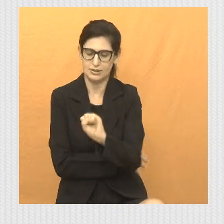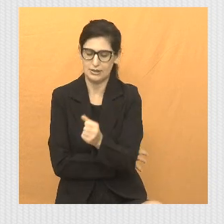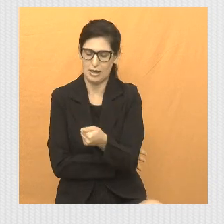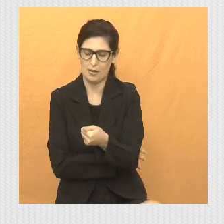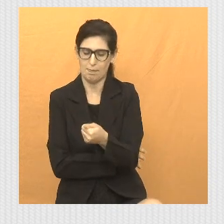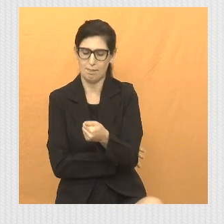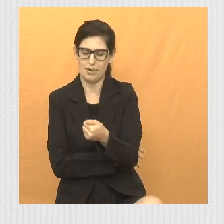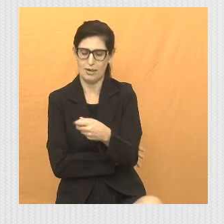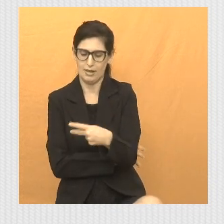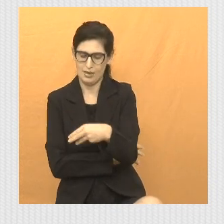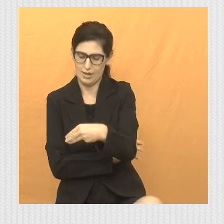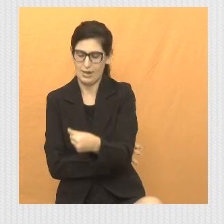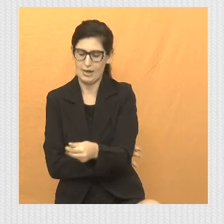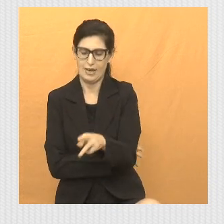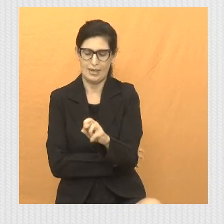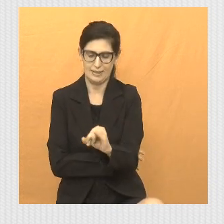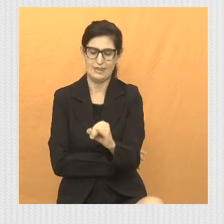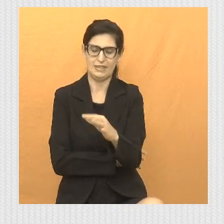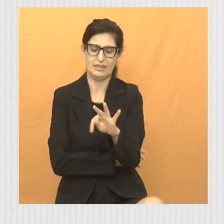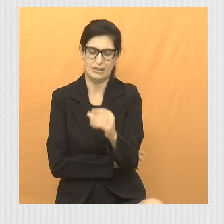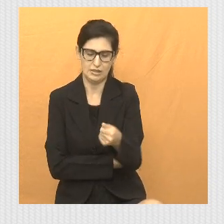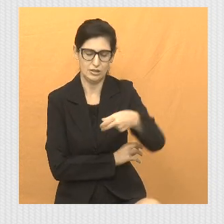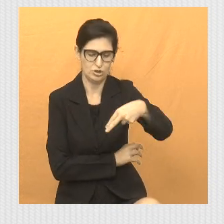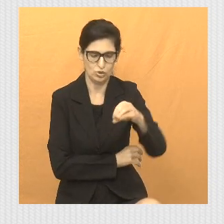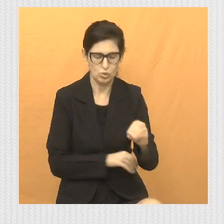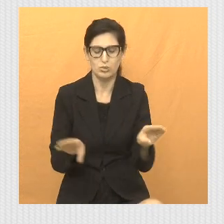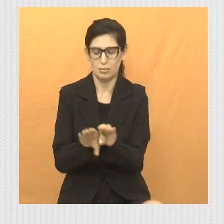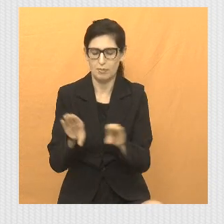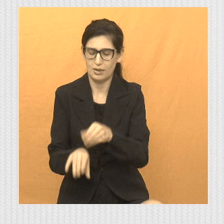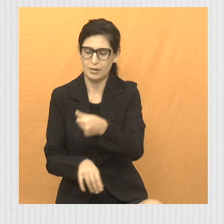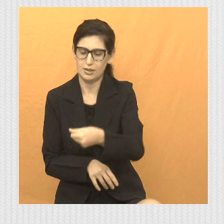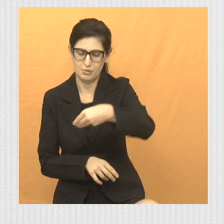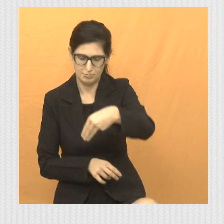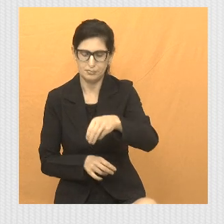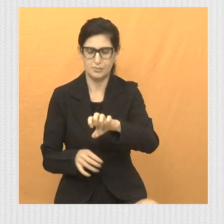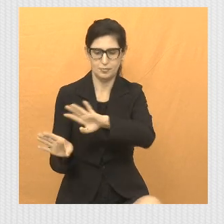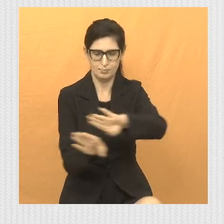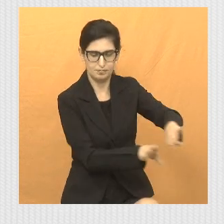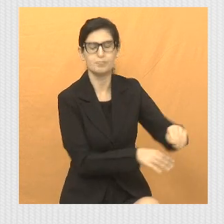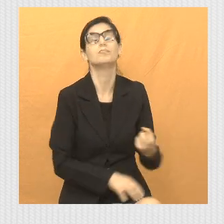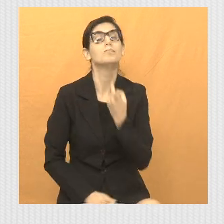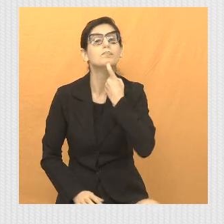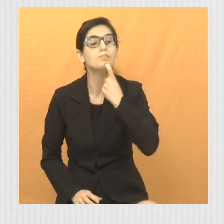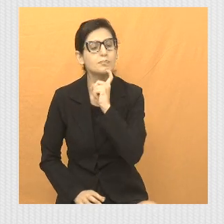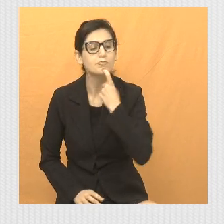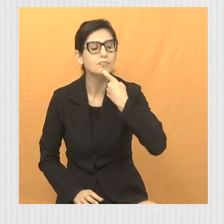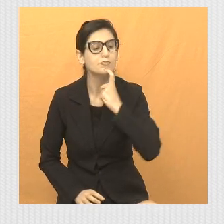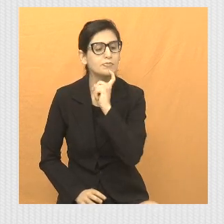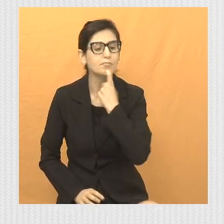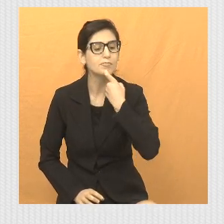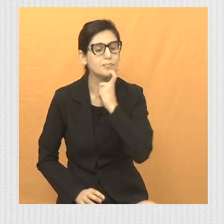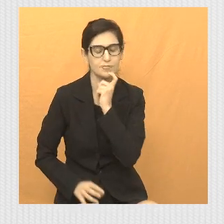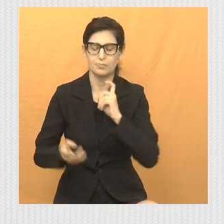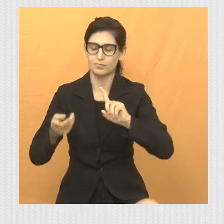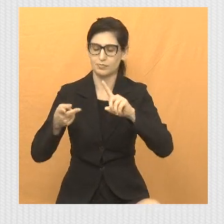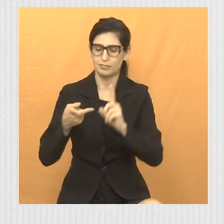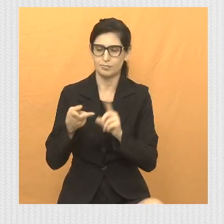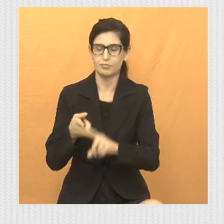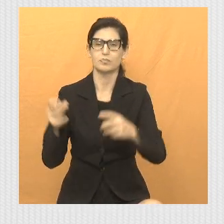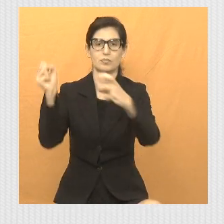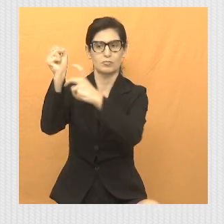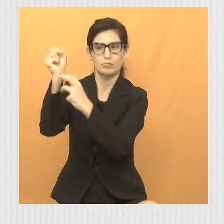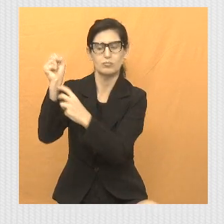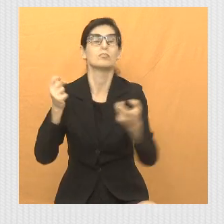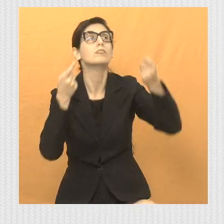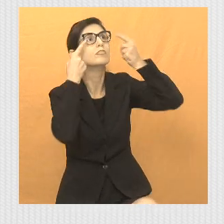Hospital Brigadeiro e AME Zona Leste. Em Campinas, a Unicamp e o Instituto Boldrin. Em Sorocaba, o Banco de Olhos.